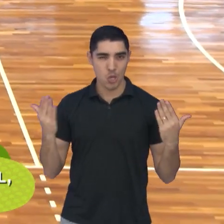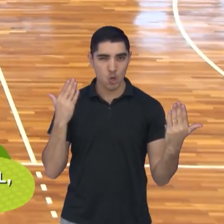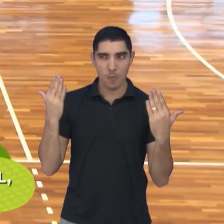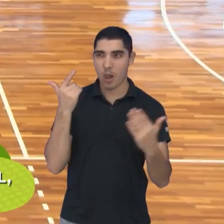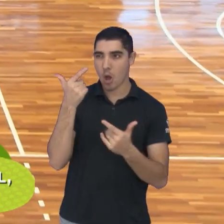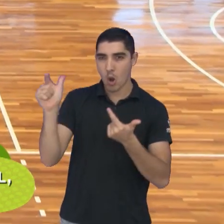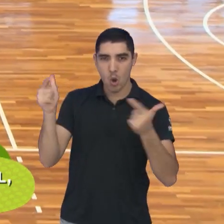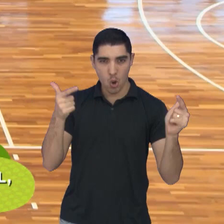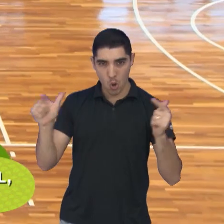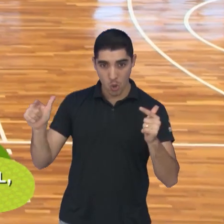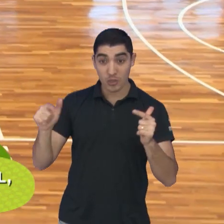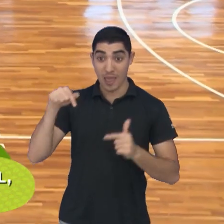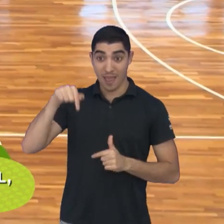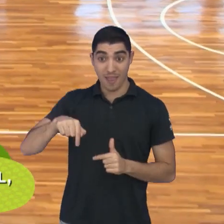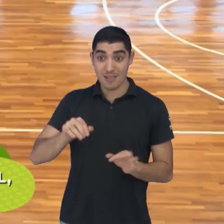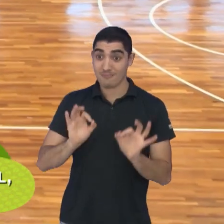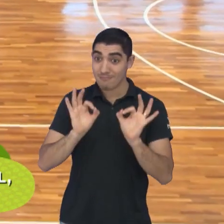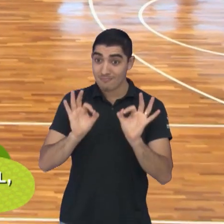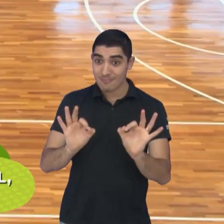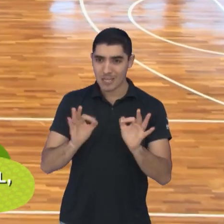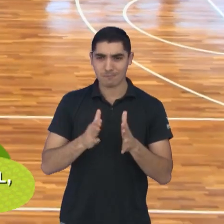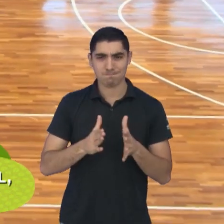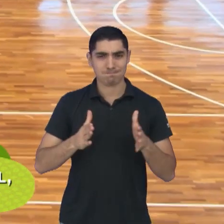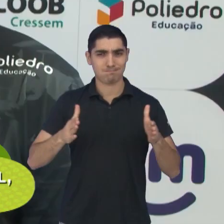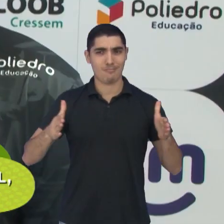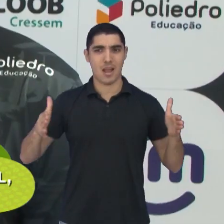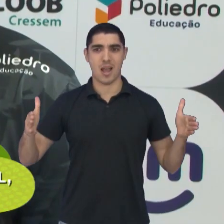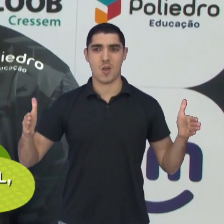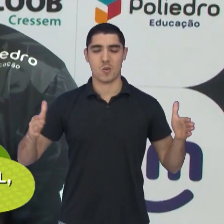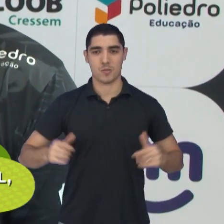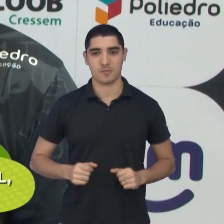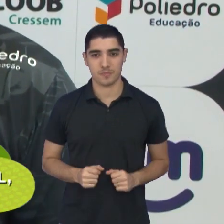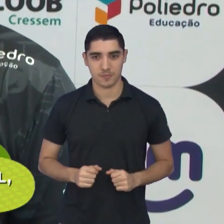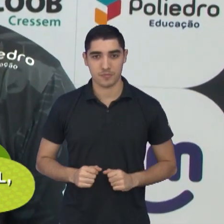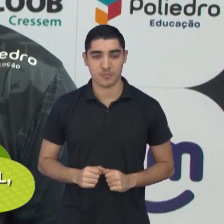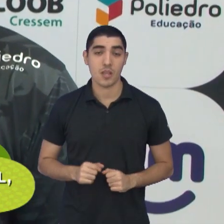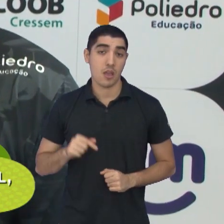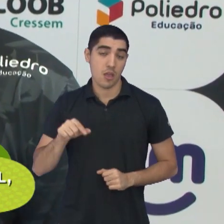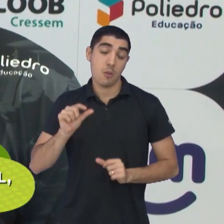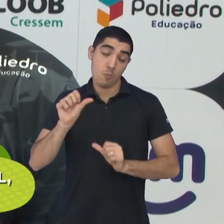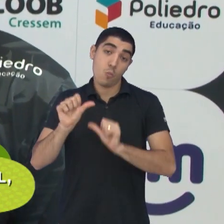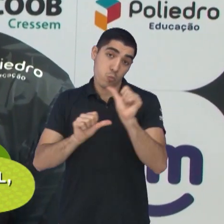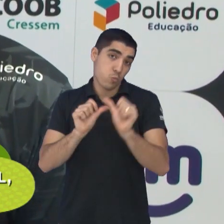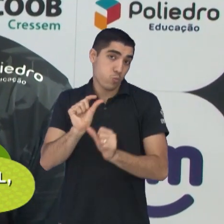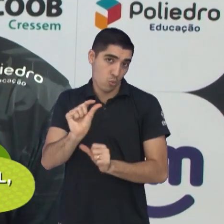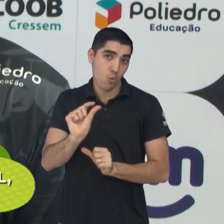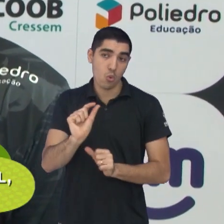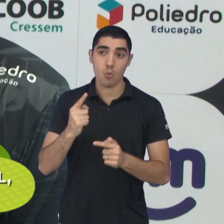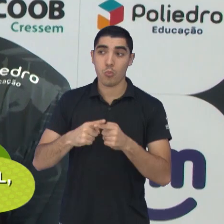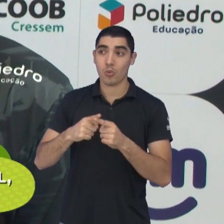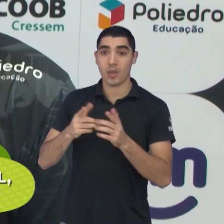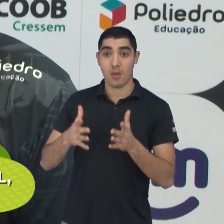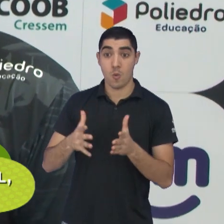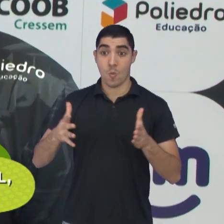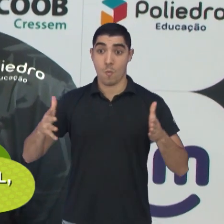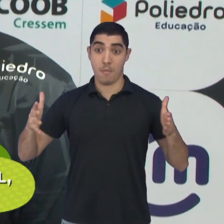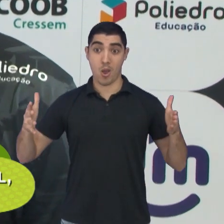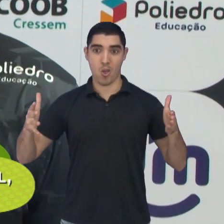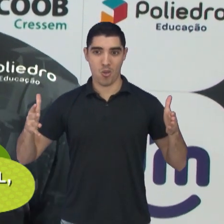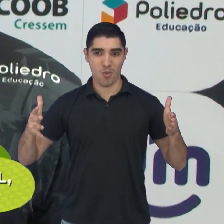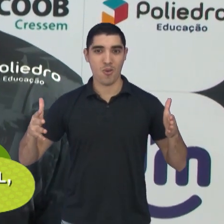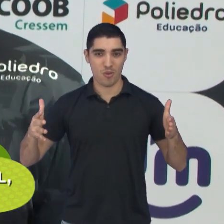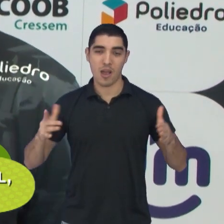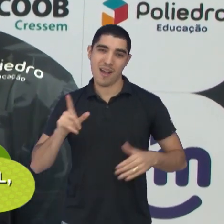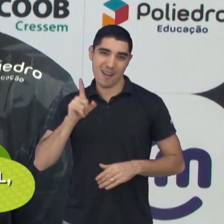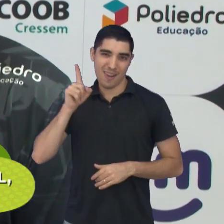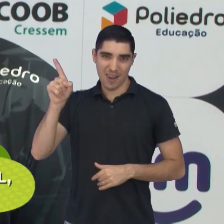Liga Nacional, essa daqui é ligeiramente maior. Muda um pouco a questão da dimensão da quadra, ela é maior. Lá no tênis clube